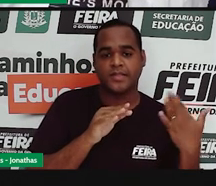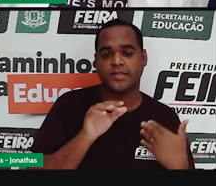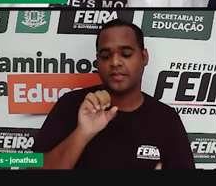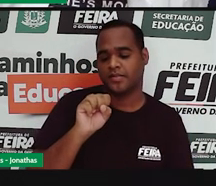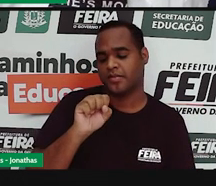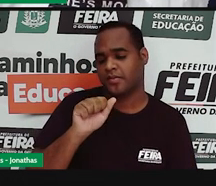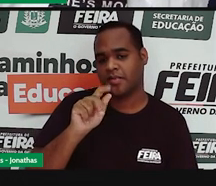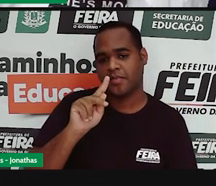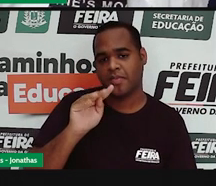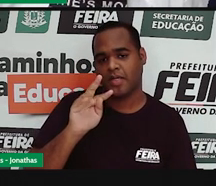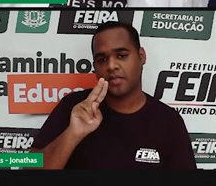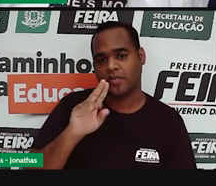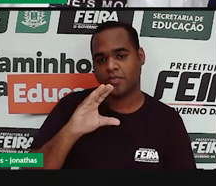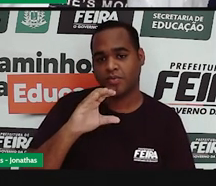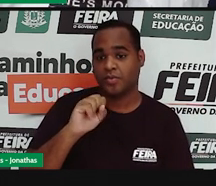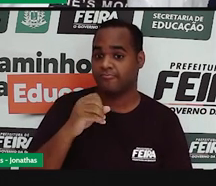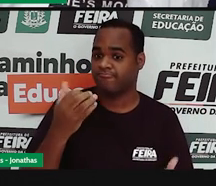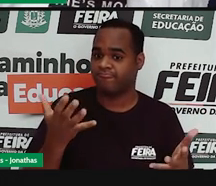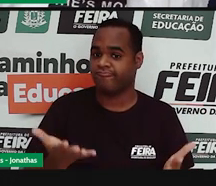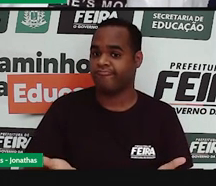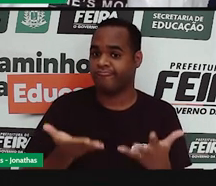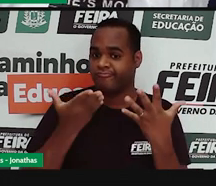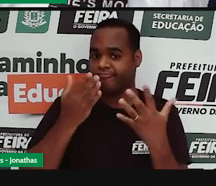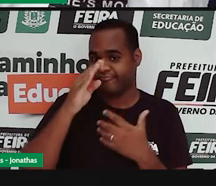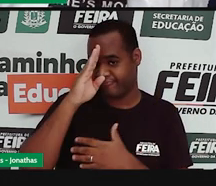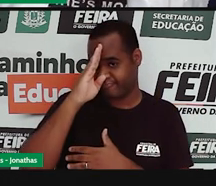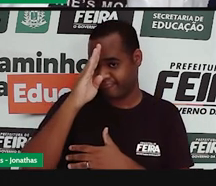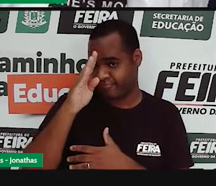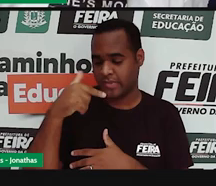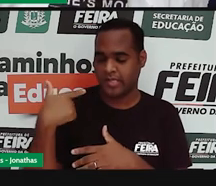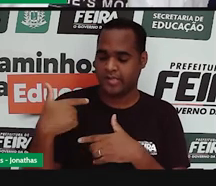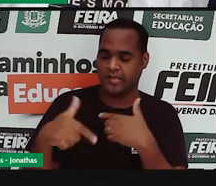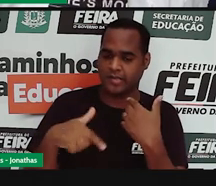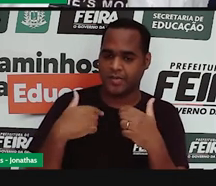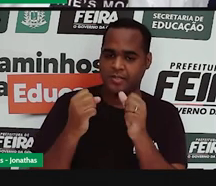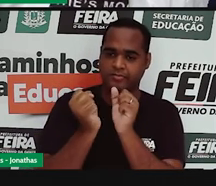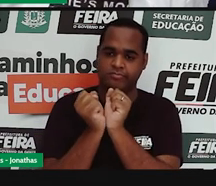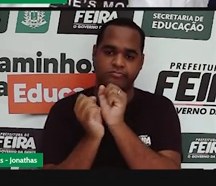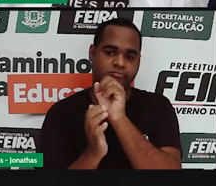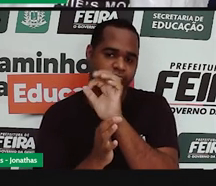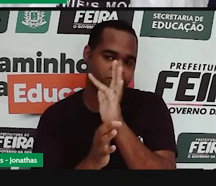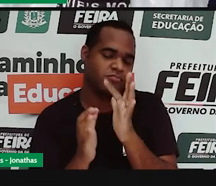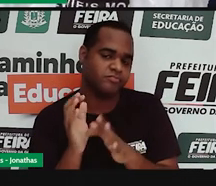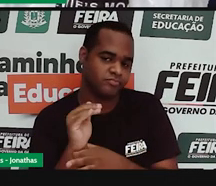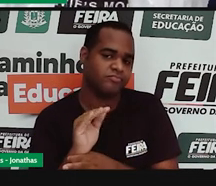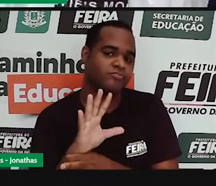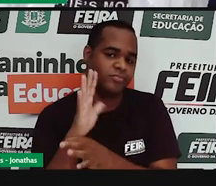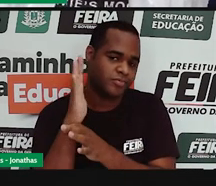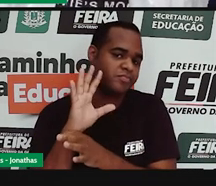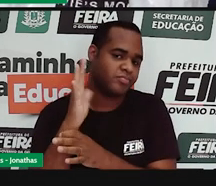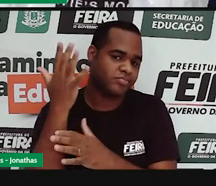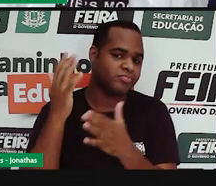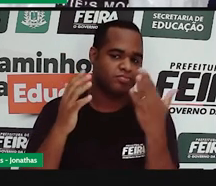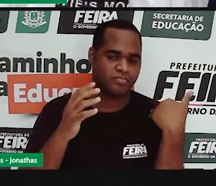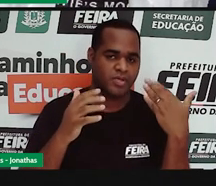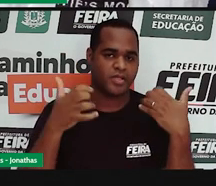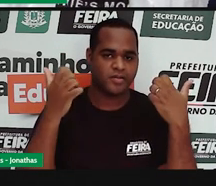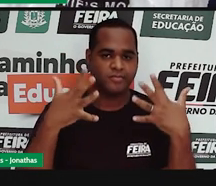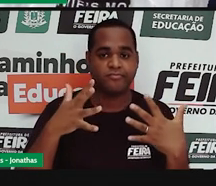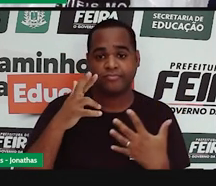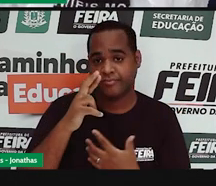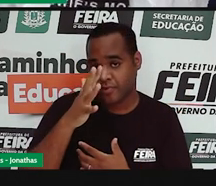foi o principal levante de escravos acontecido dentro do Império